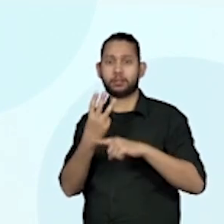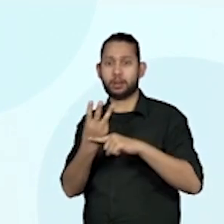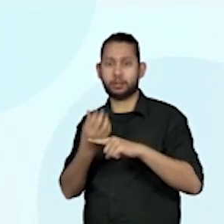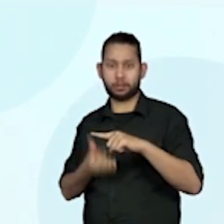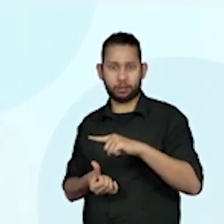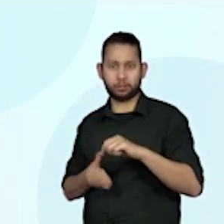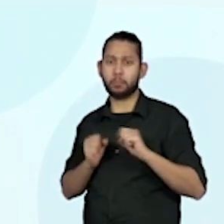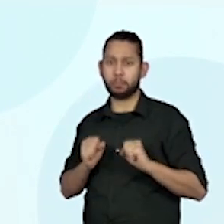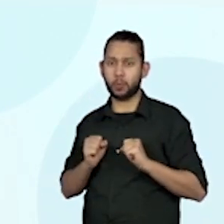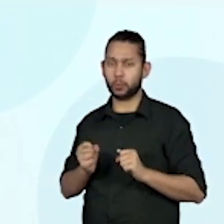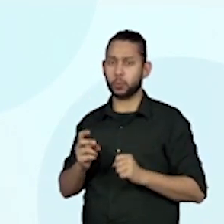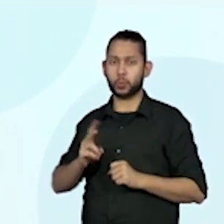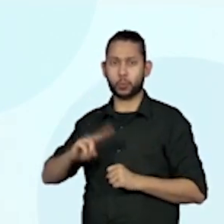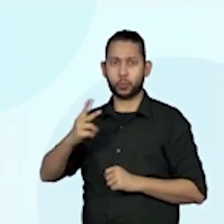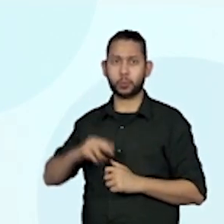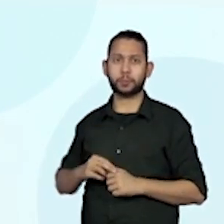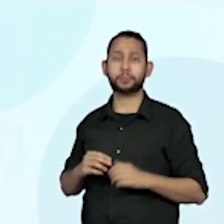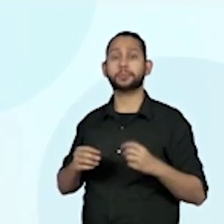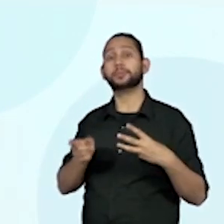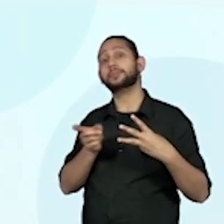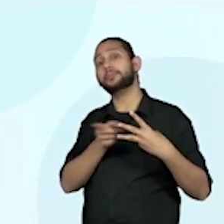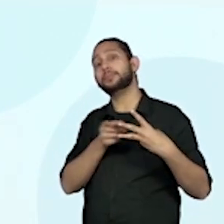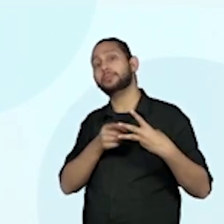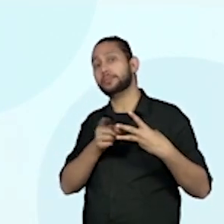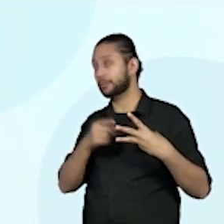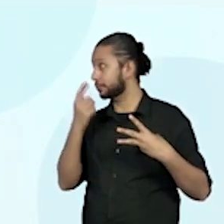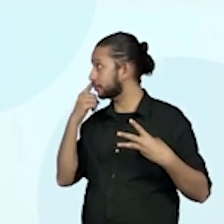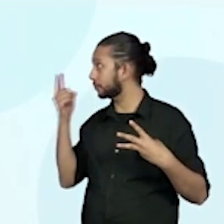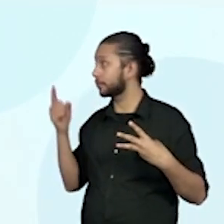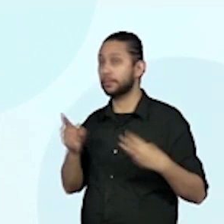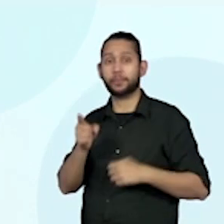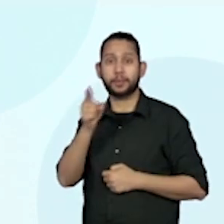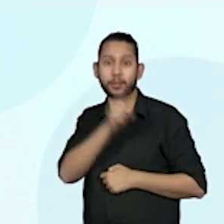Tá? Aqui a fração de baixo, que é a fração